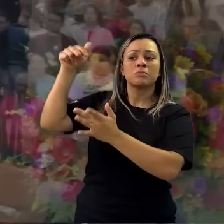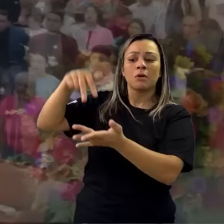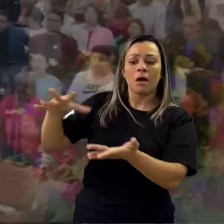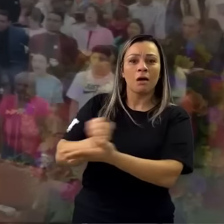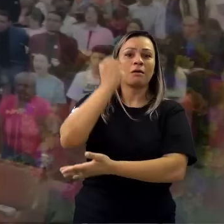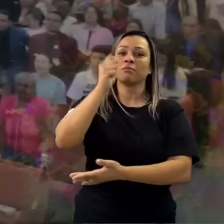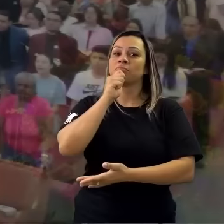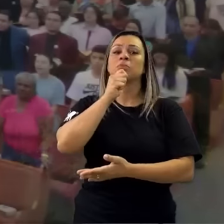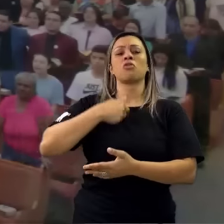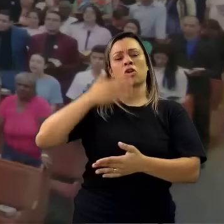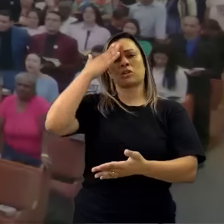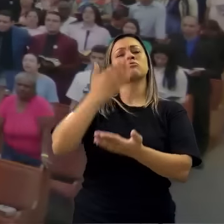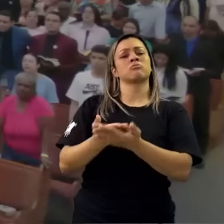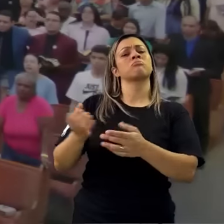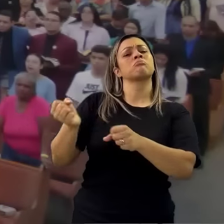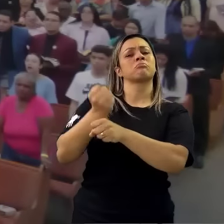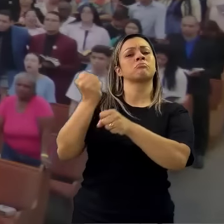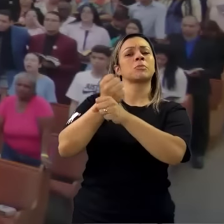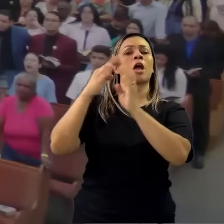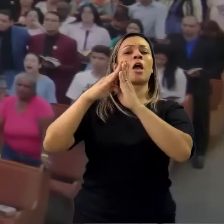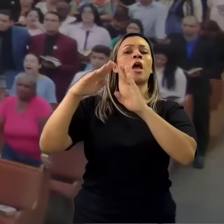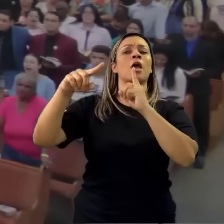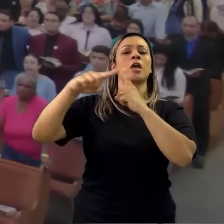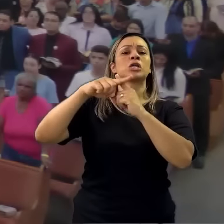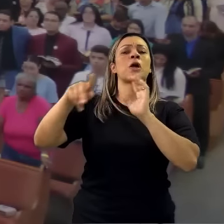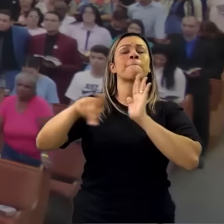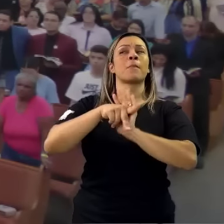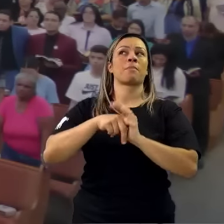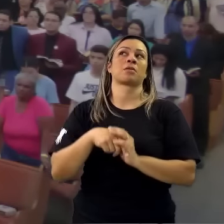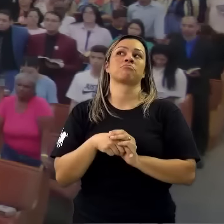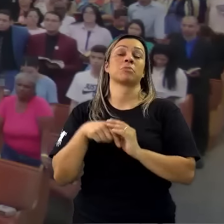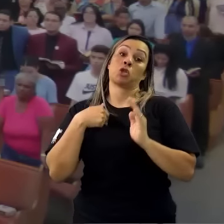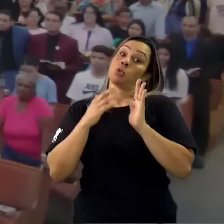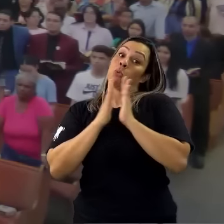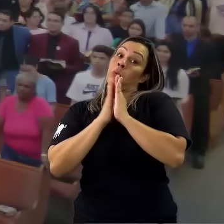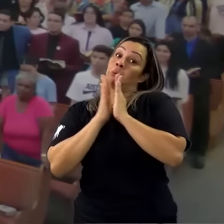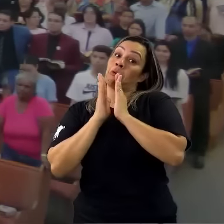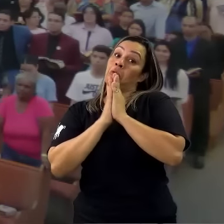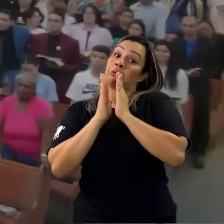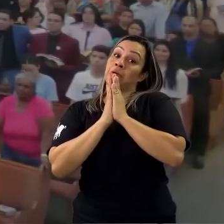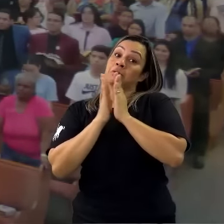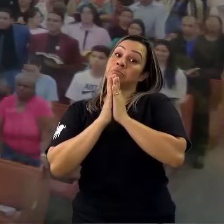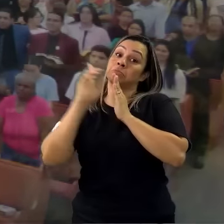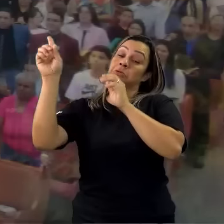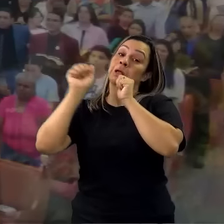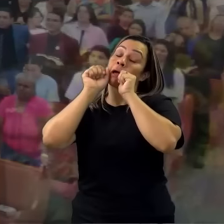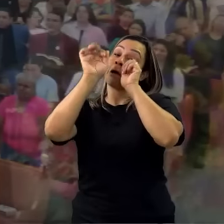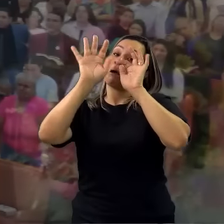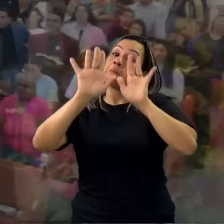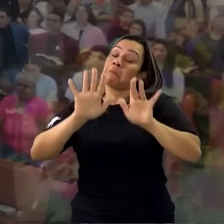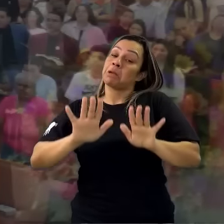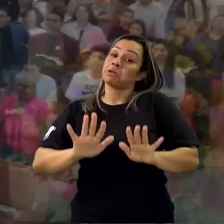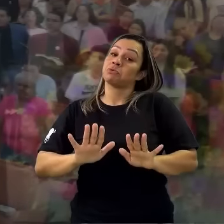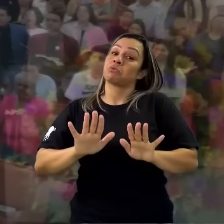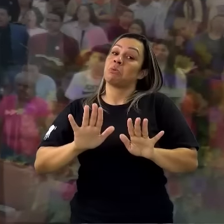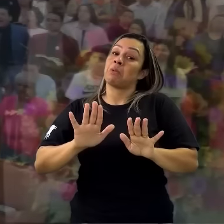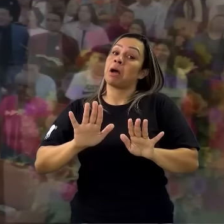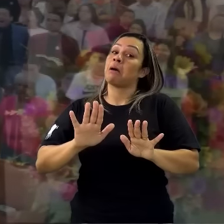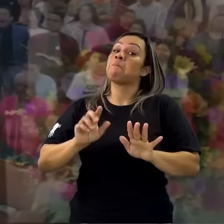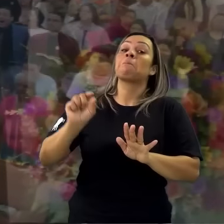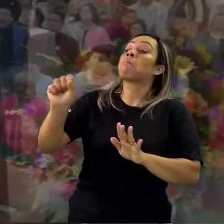nome de Jesus e eu tô orando para Jesus mandar um peixe porque Deus sabe aonde está a moeda na boca de Qual peixe